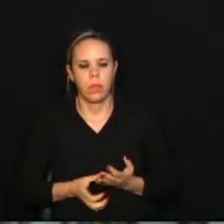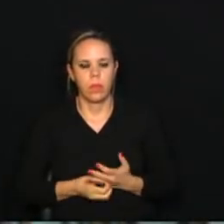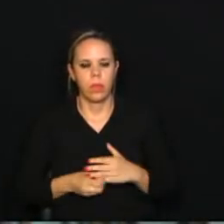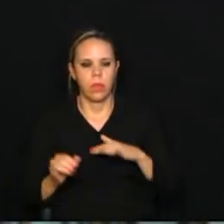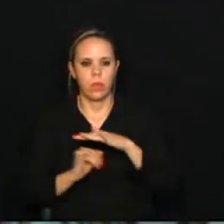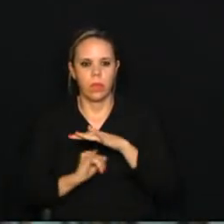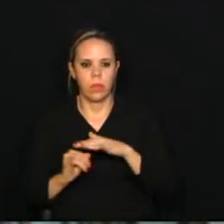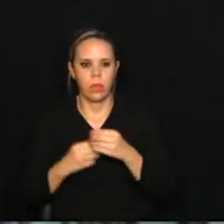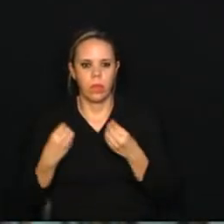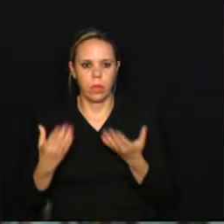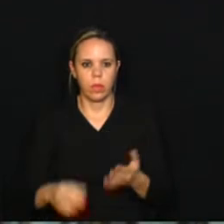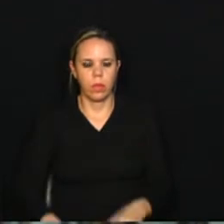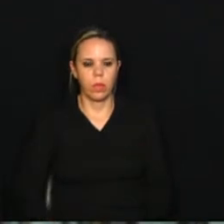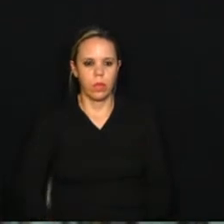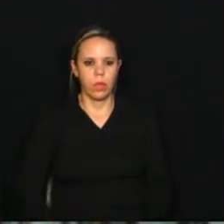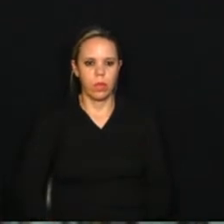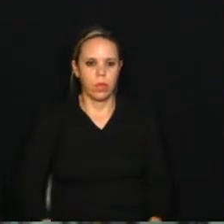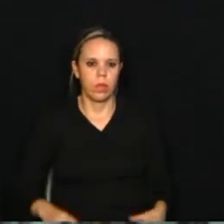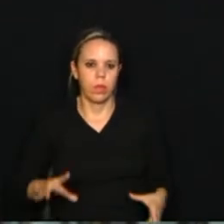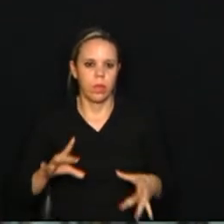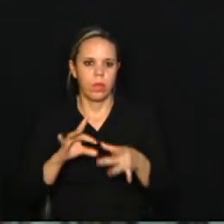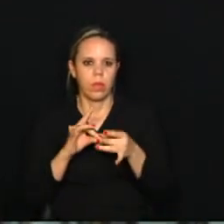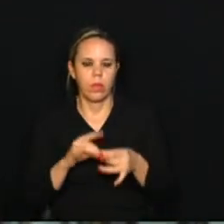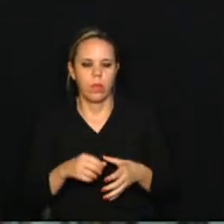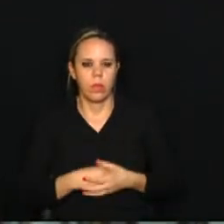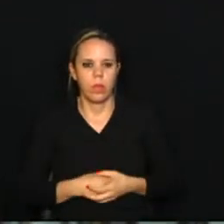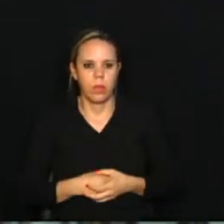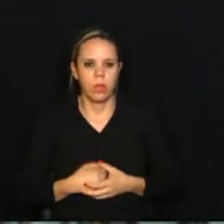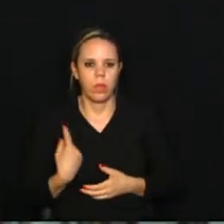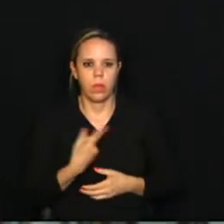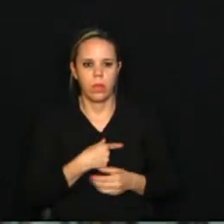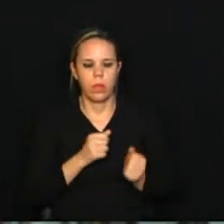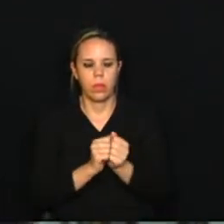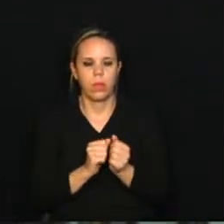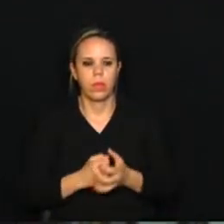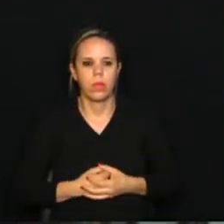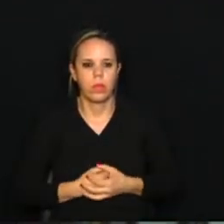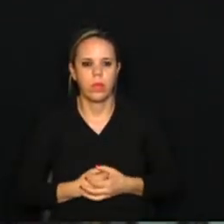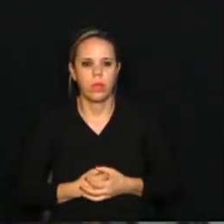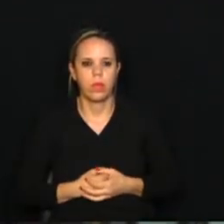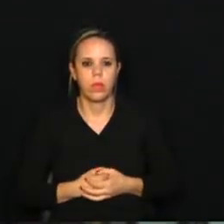entidades que estejam conveniadas conosco, né?